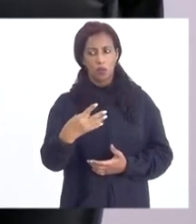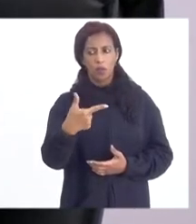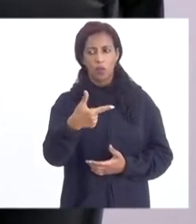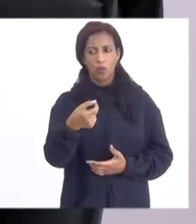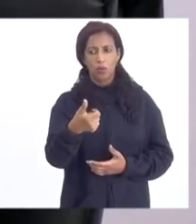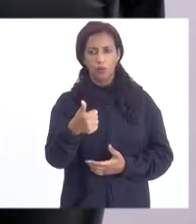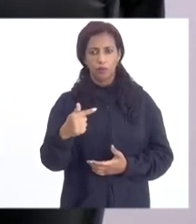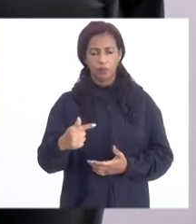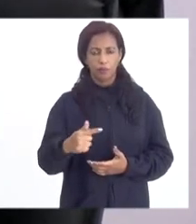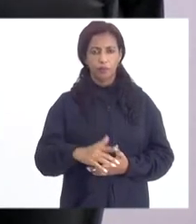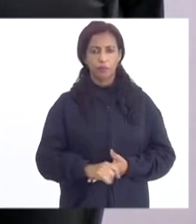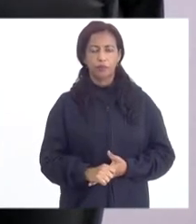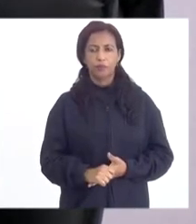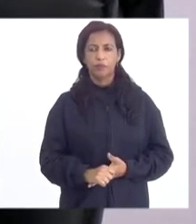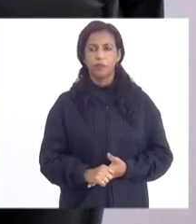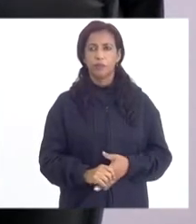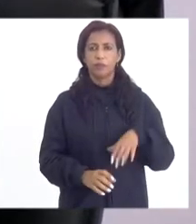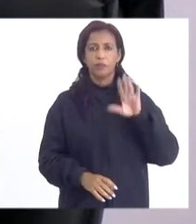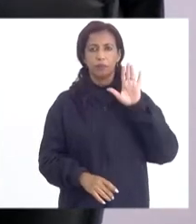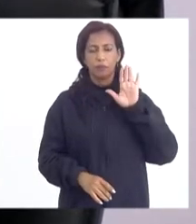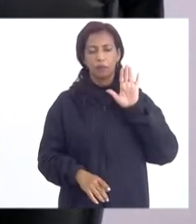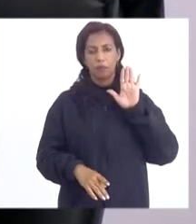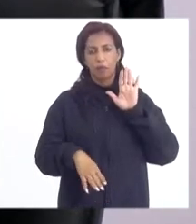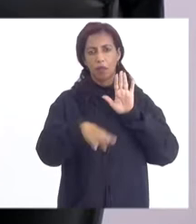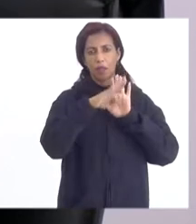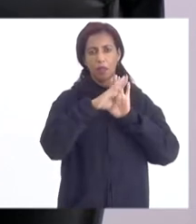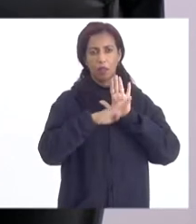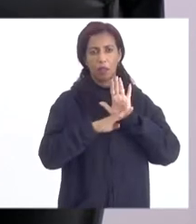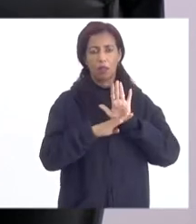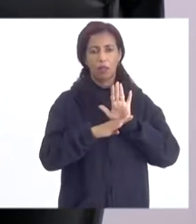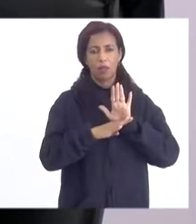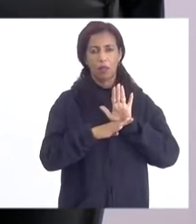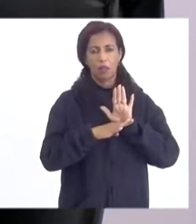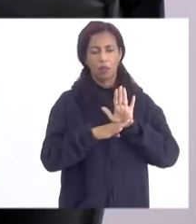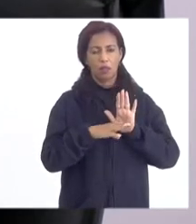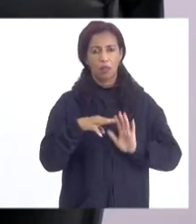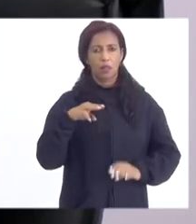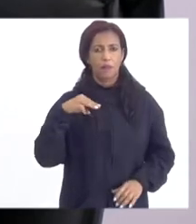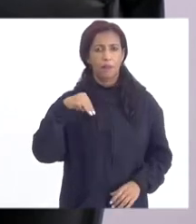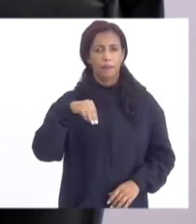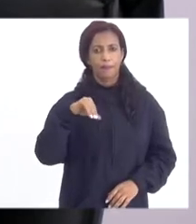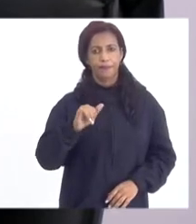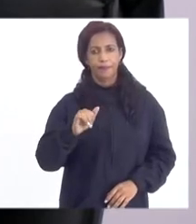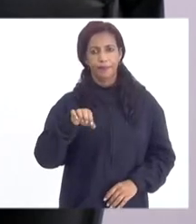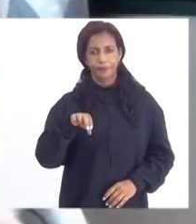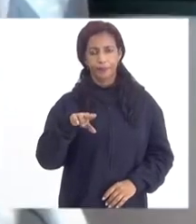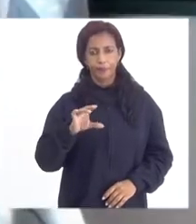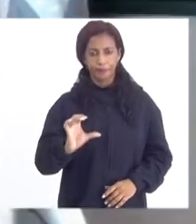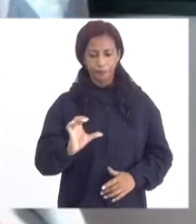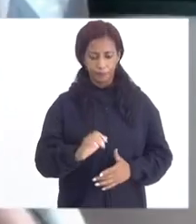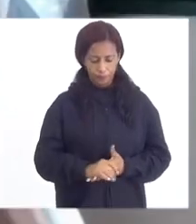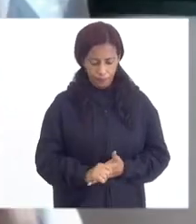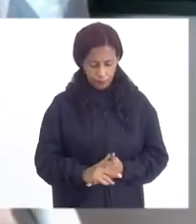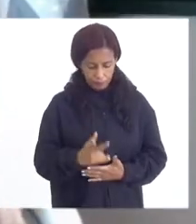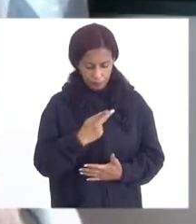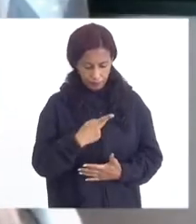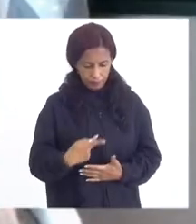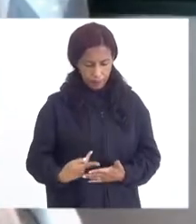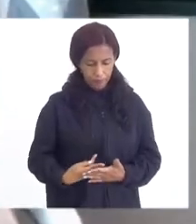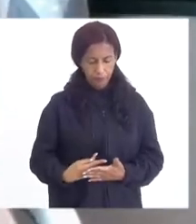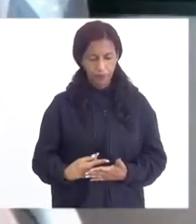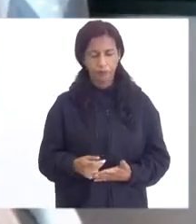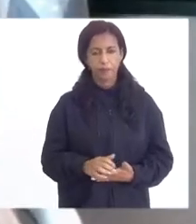3404/2017. Presidente, pela ordem. Deputado Carlos Mink, pela ordem. Presidente